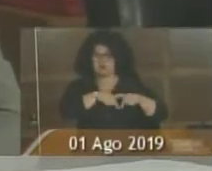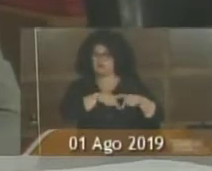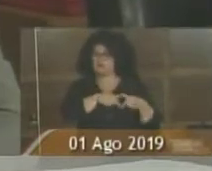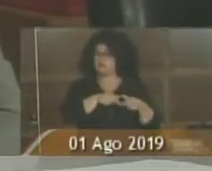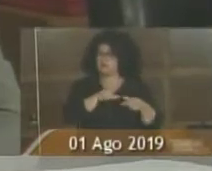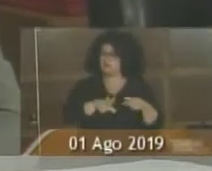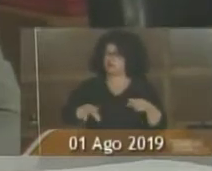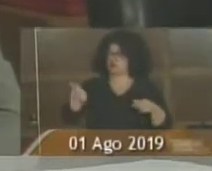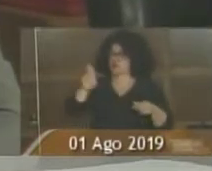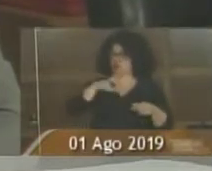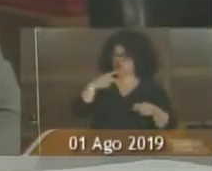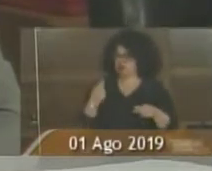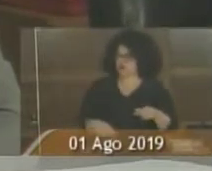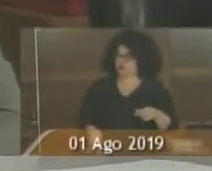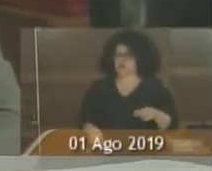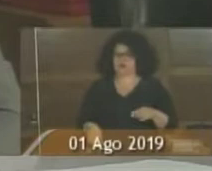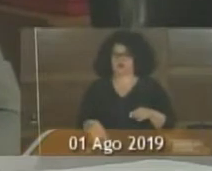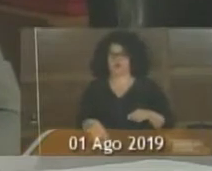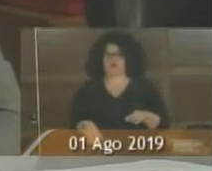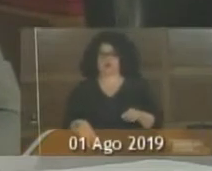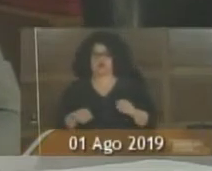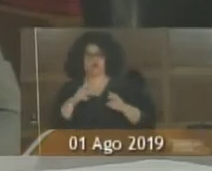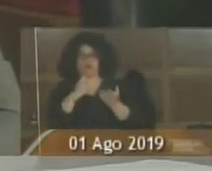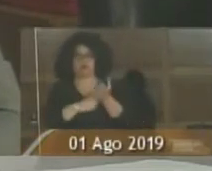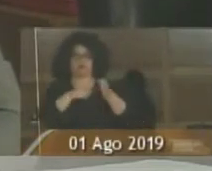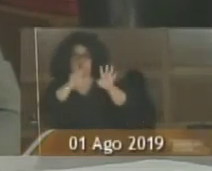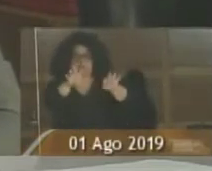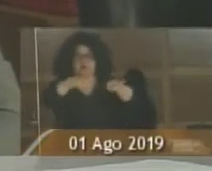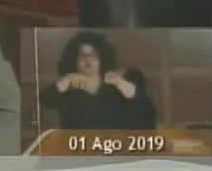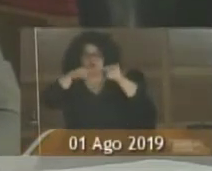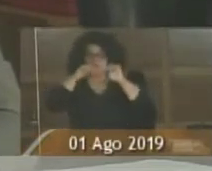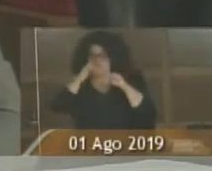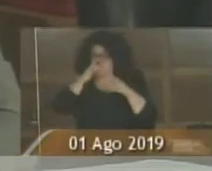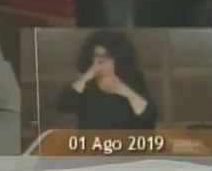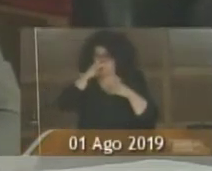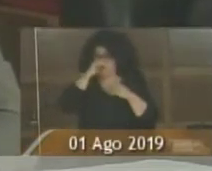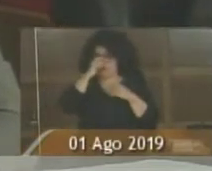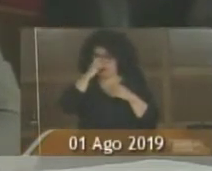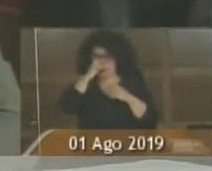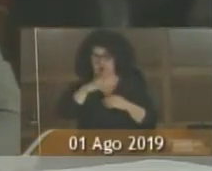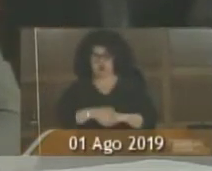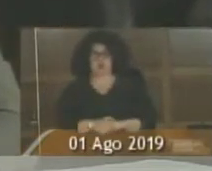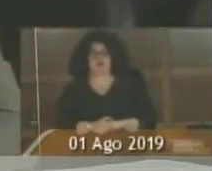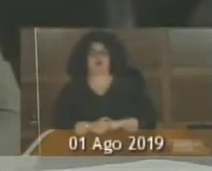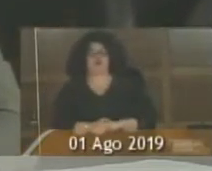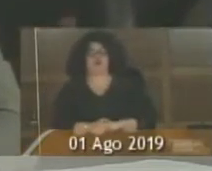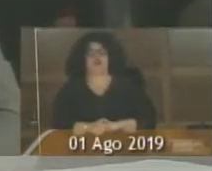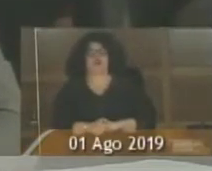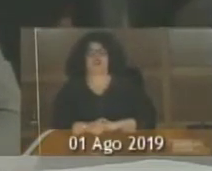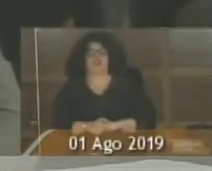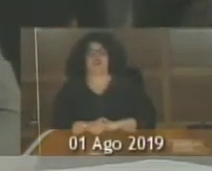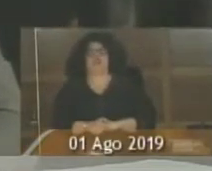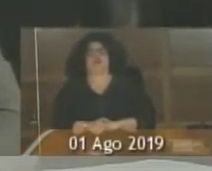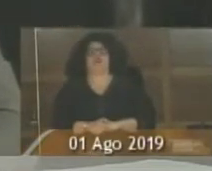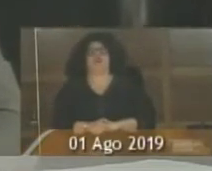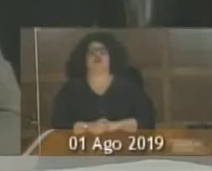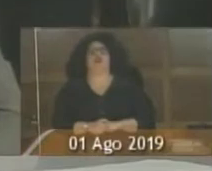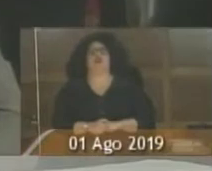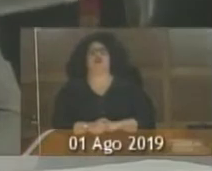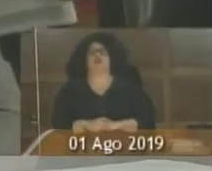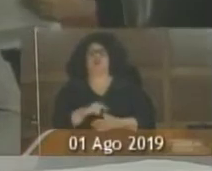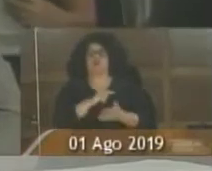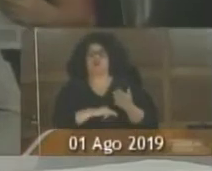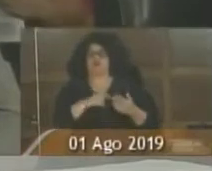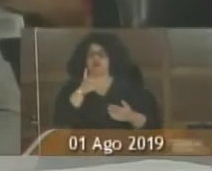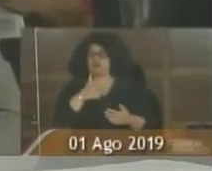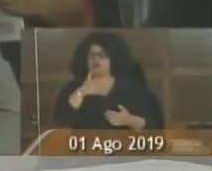plenário para a realização de audiência pública sobre o PME, Plano Municipal de Educação, Prioridades e Desafios. Requerimento 282,